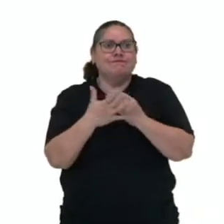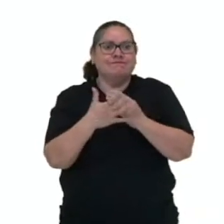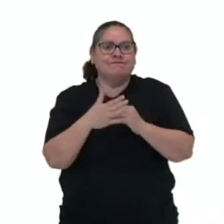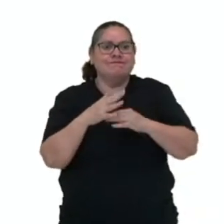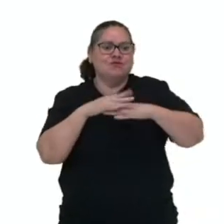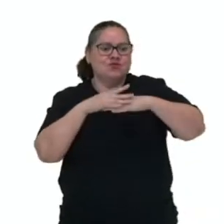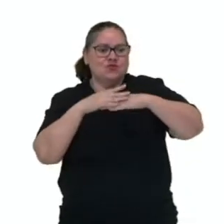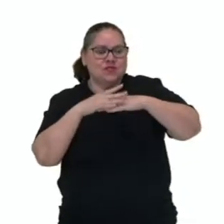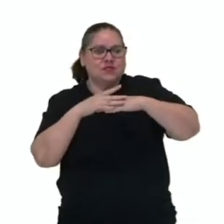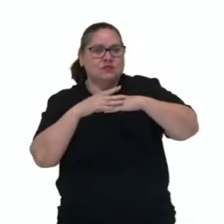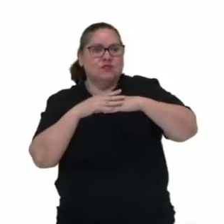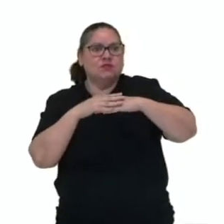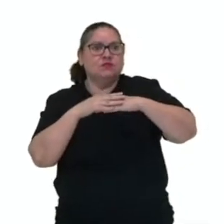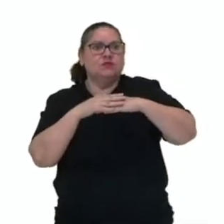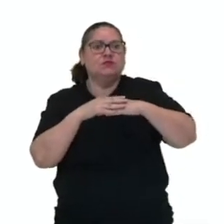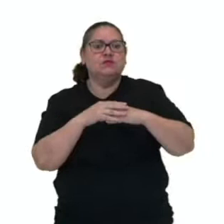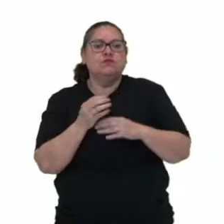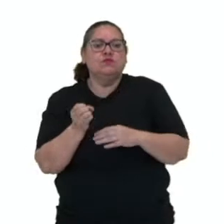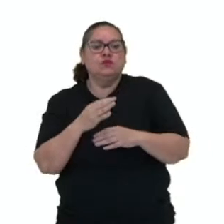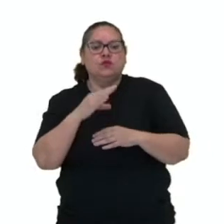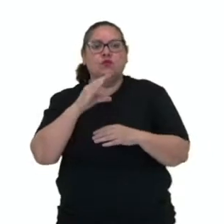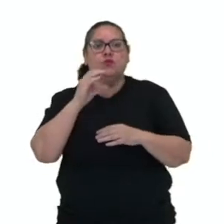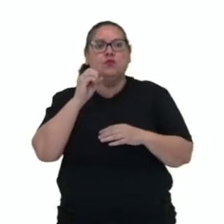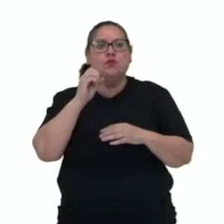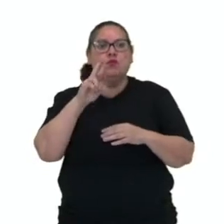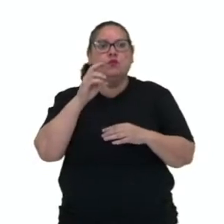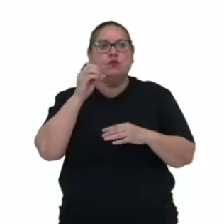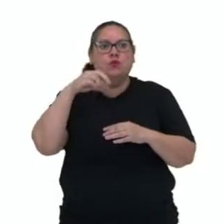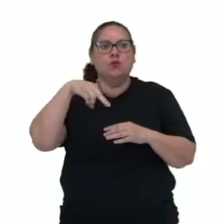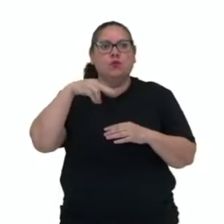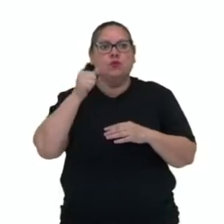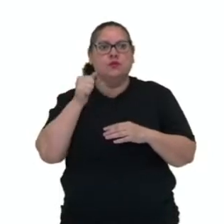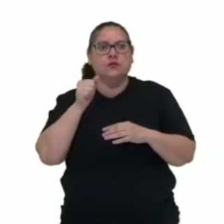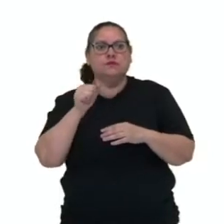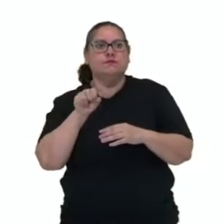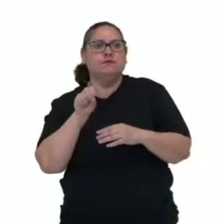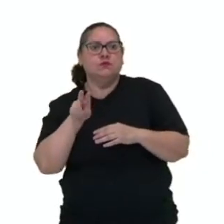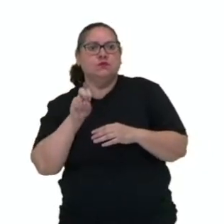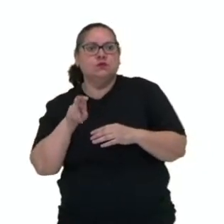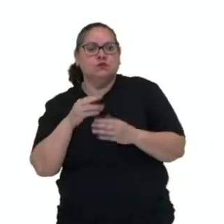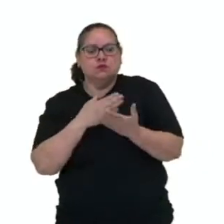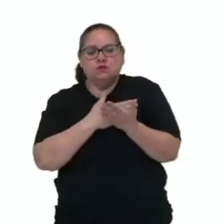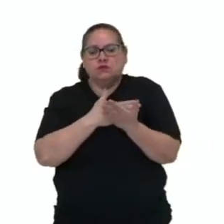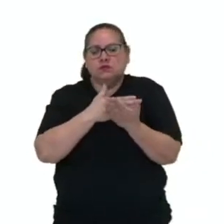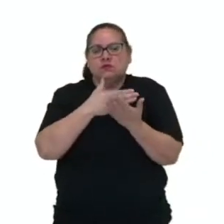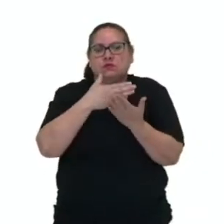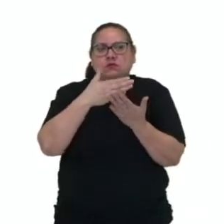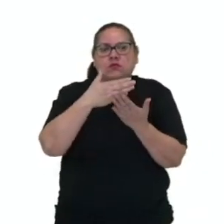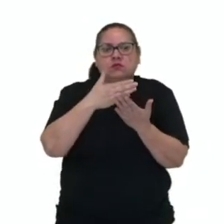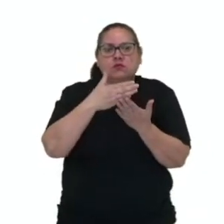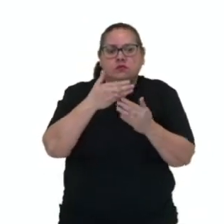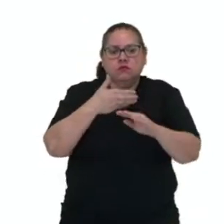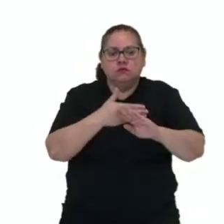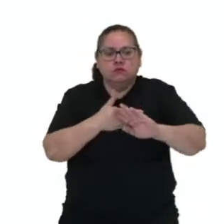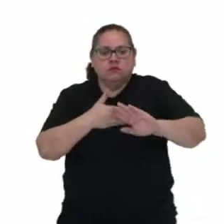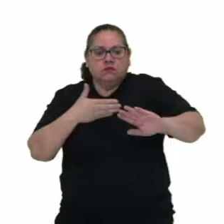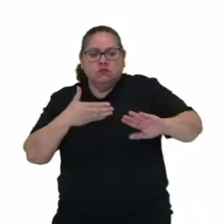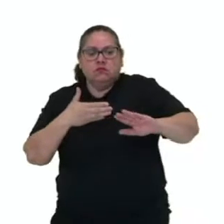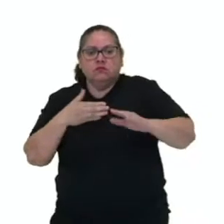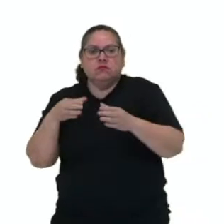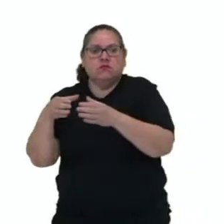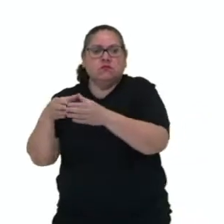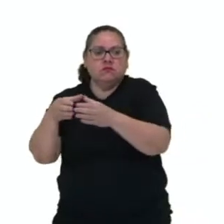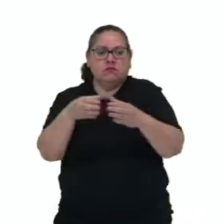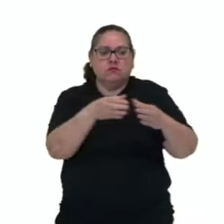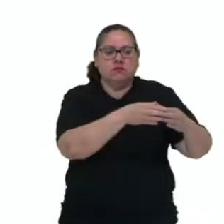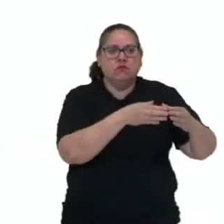doença provocada pelo novo coronavírus, e o começo das medidas de isolamento social para